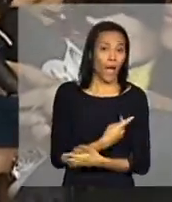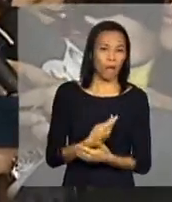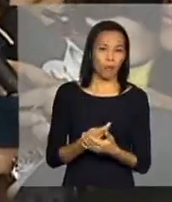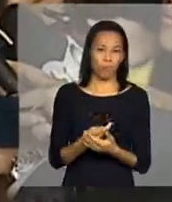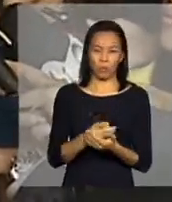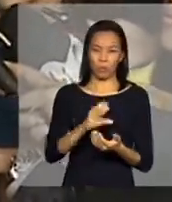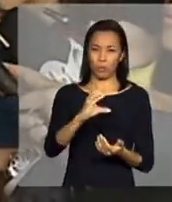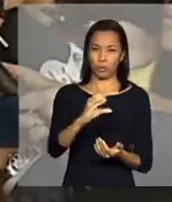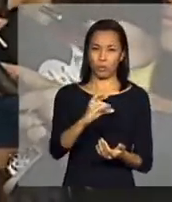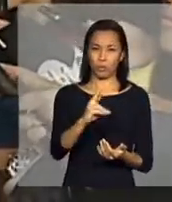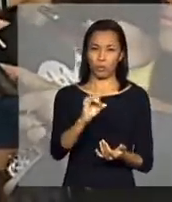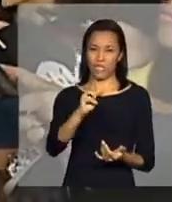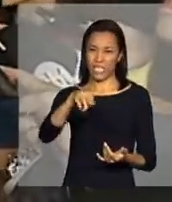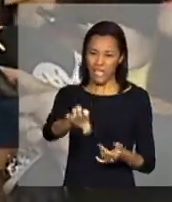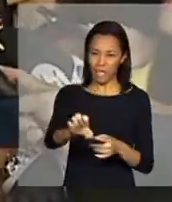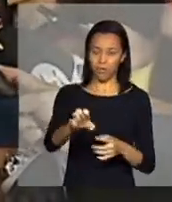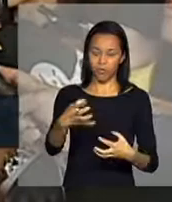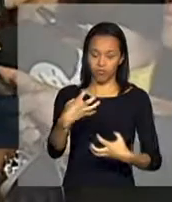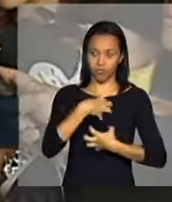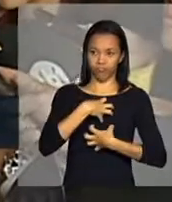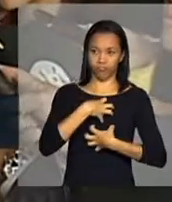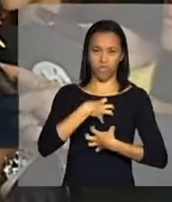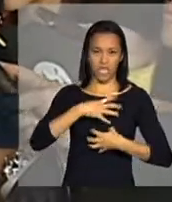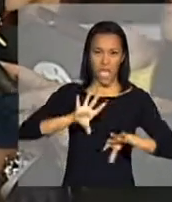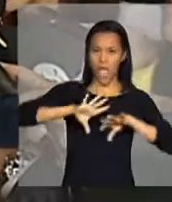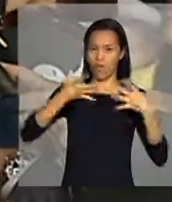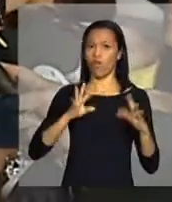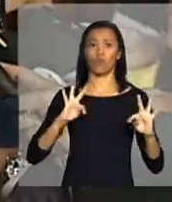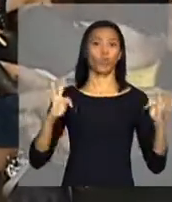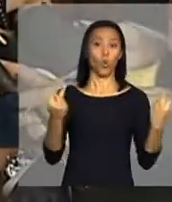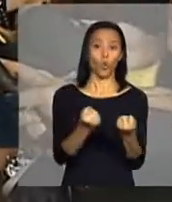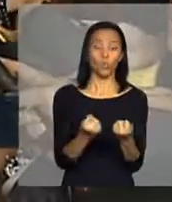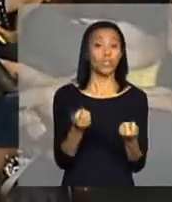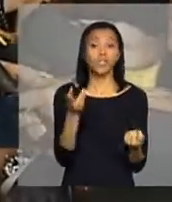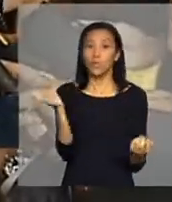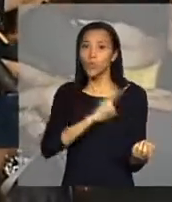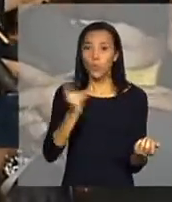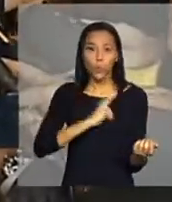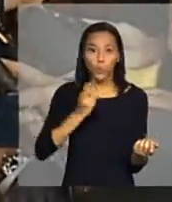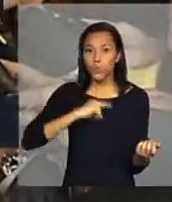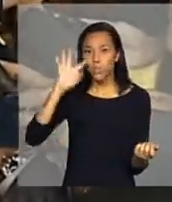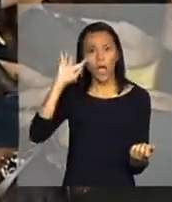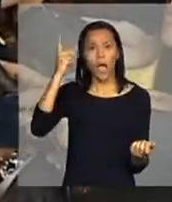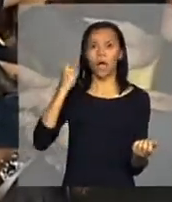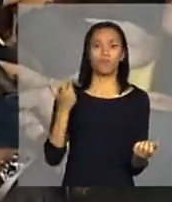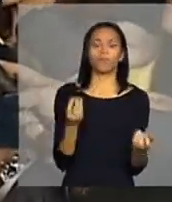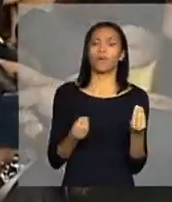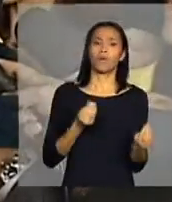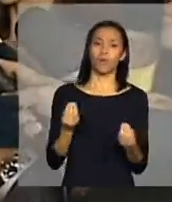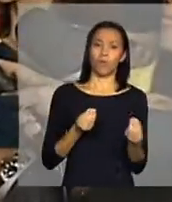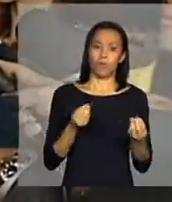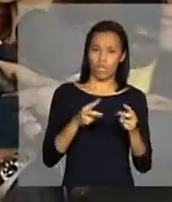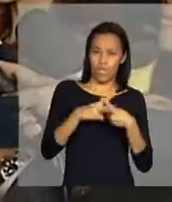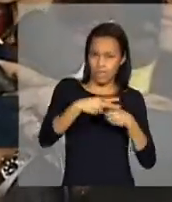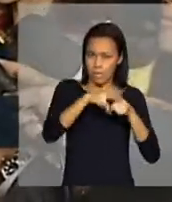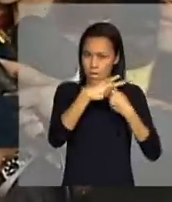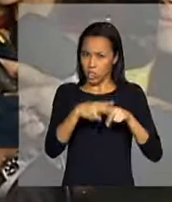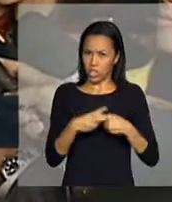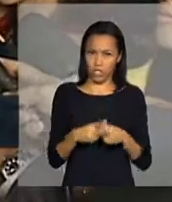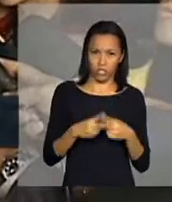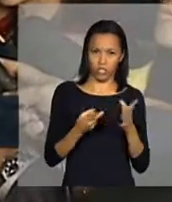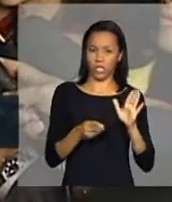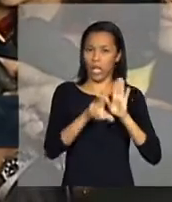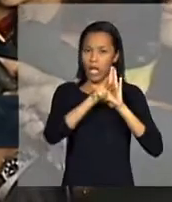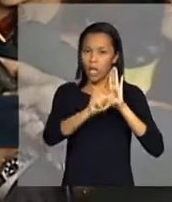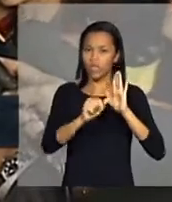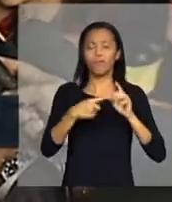né, que mexe com a gente, que revolta todos nós, se quer soluções de mexer aqui e acolá na lei, ao invés de nós tratarmos também